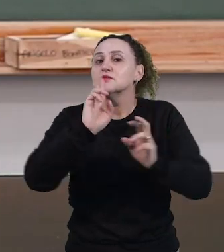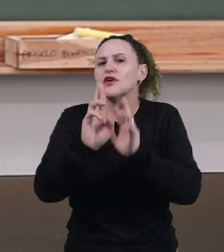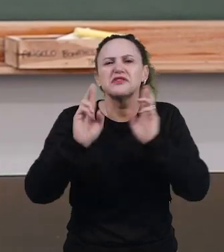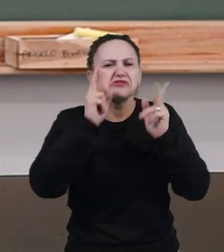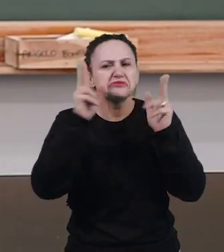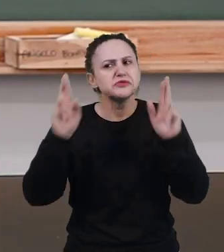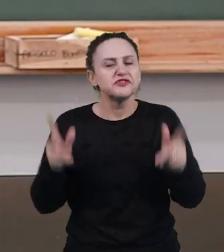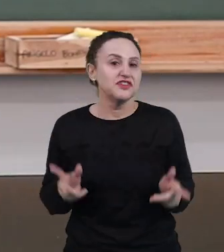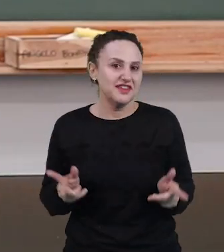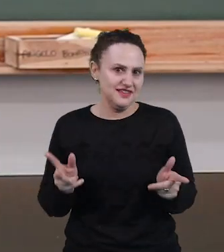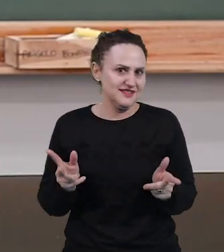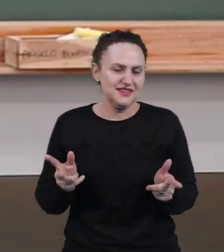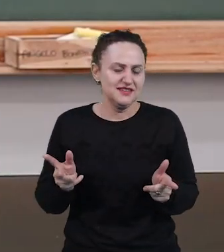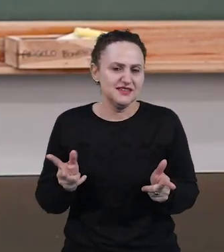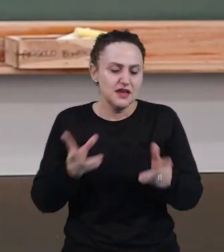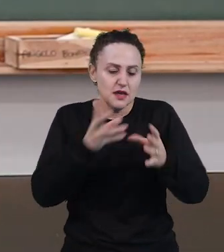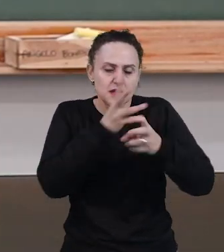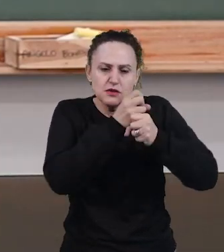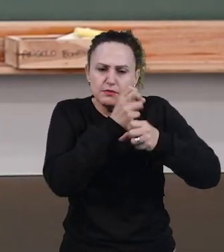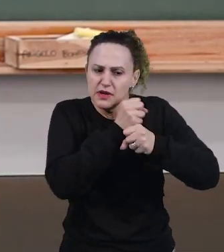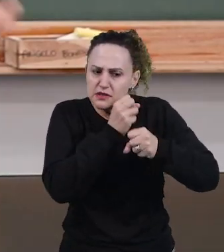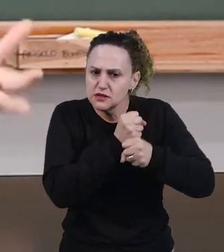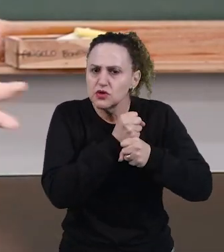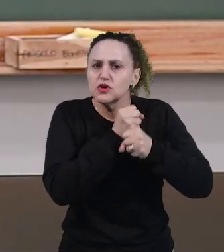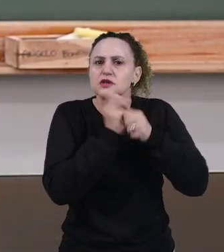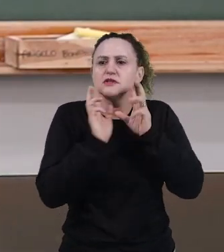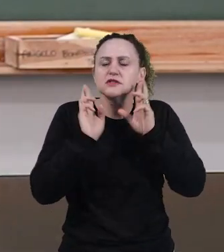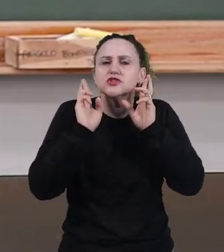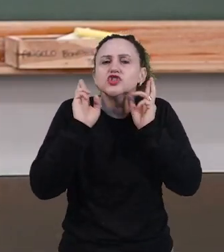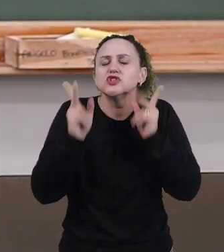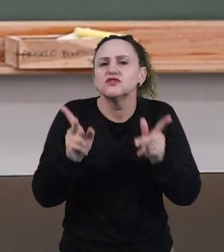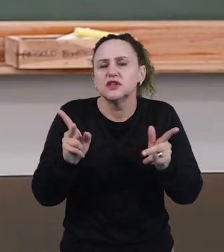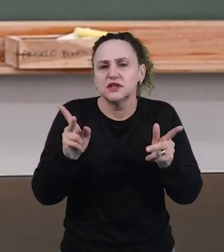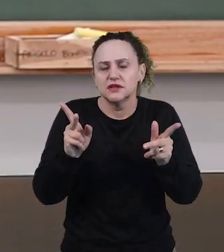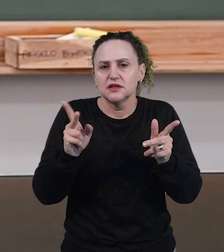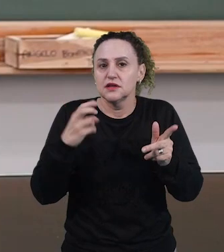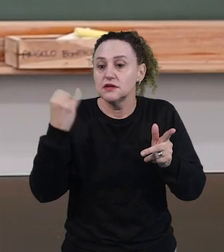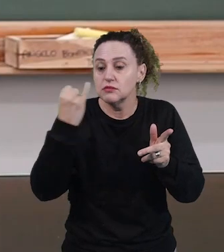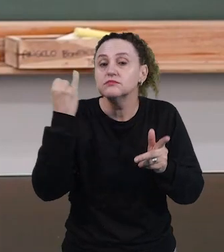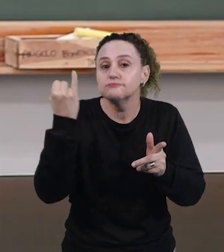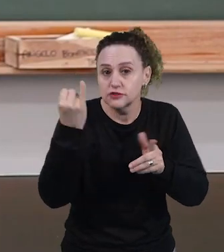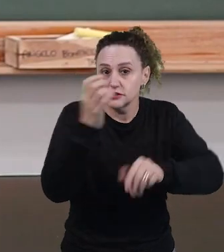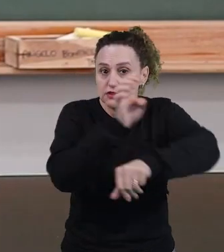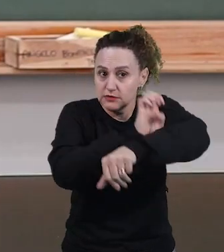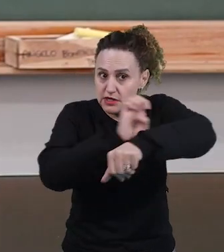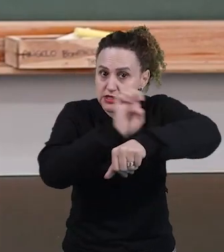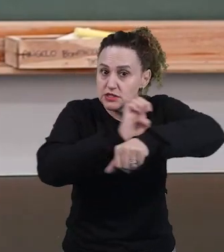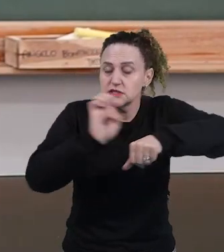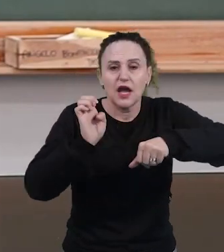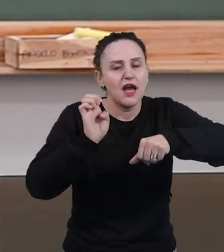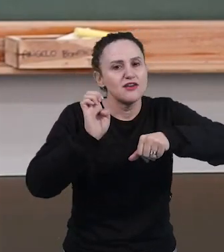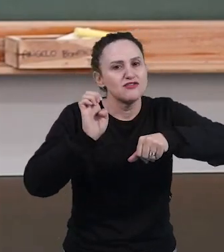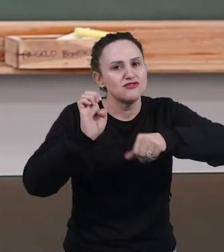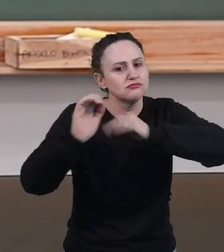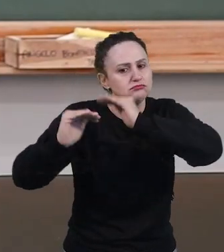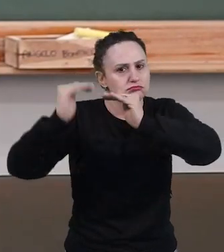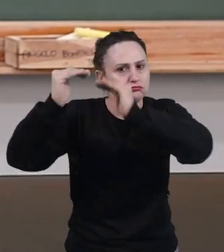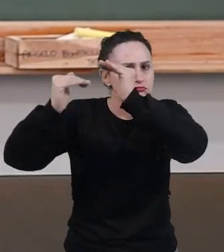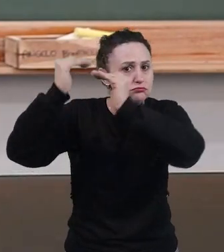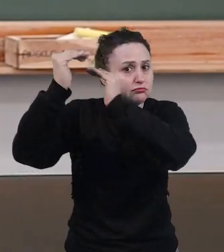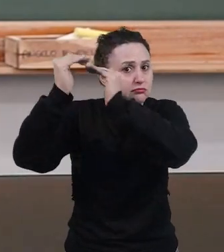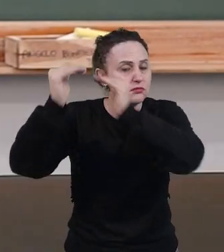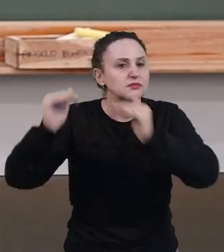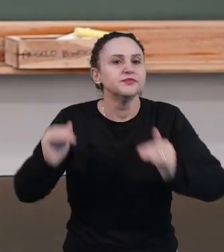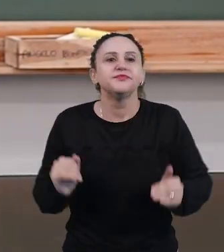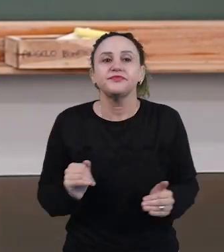tá fazendo determinadas operações que seriam muito importantes para um determinado estágio de desenvolvimento cognitivo. Então é